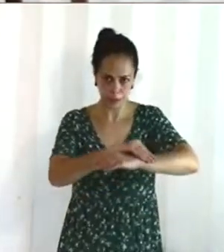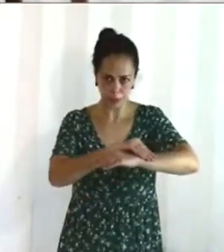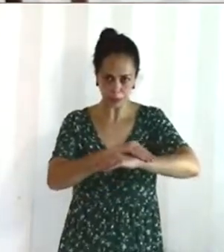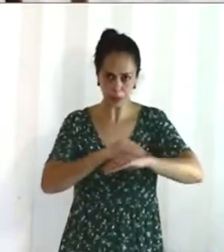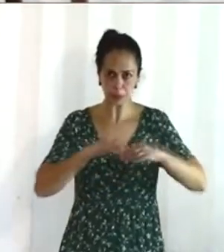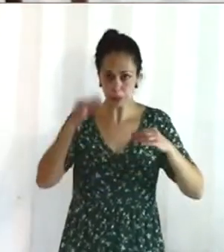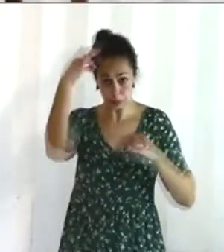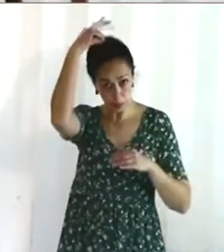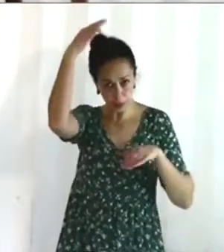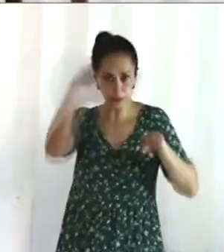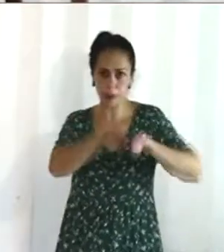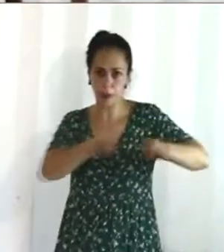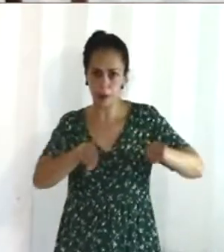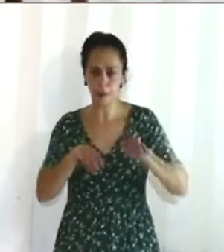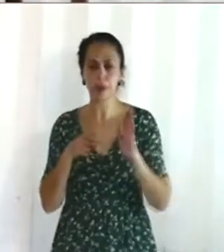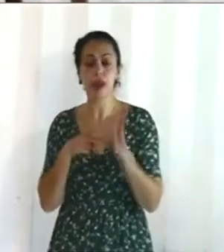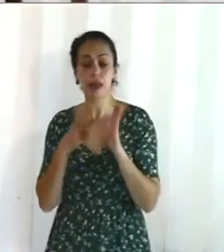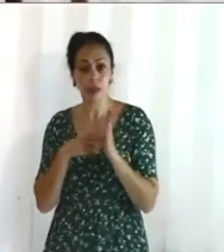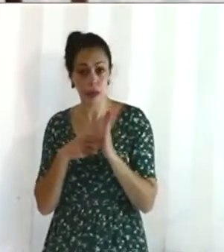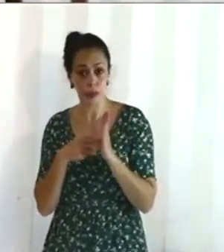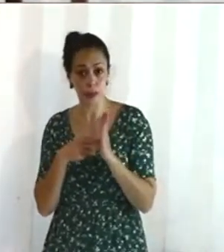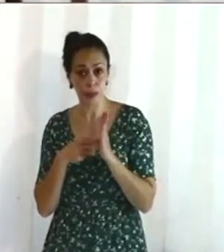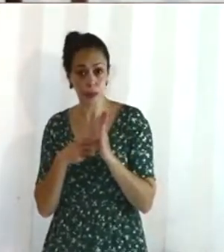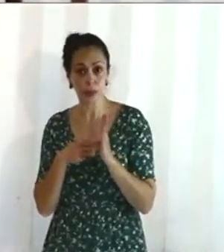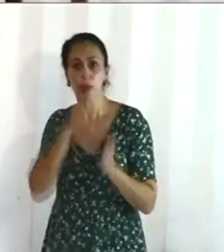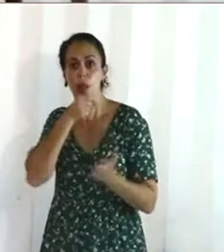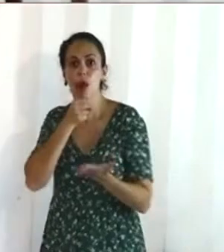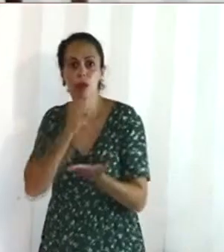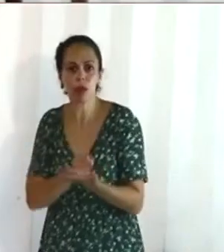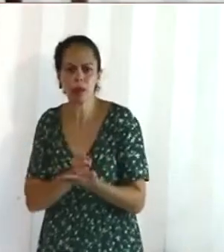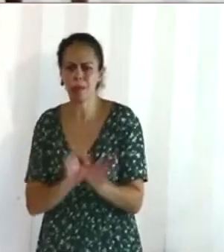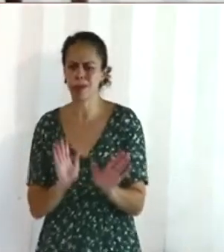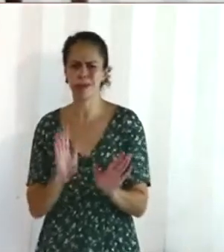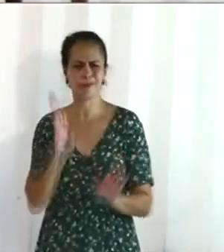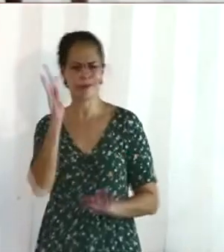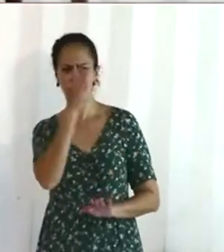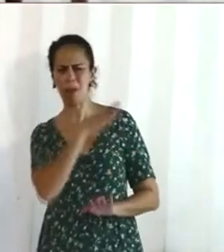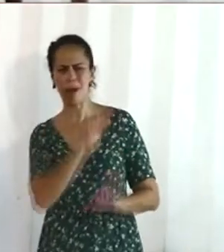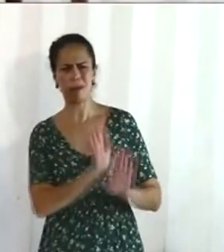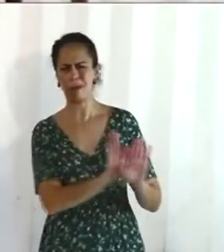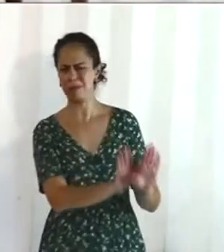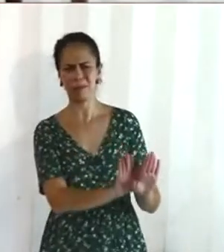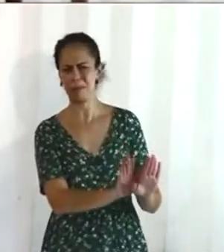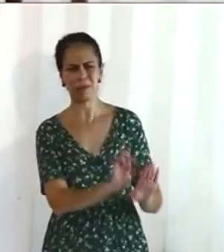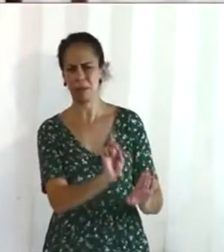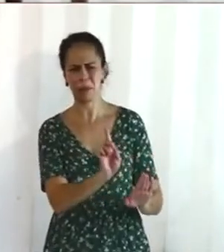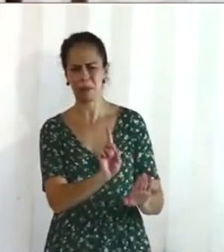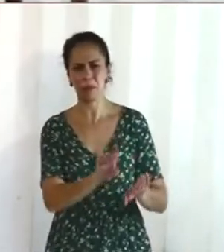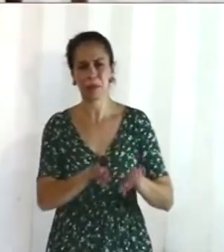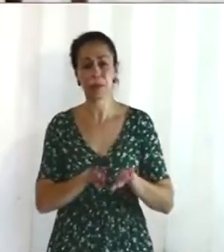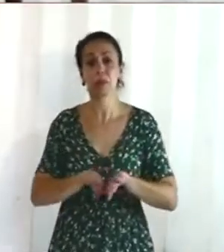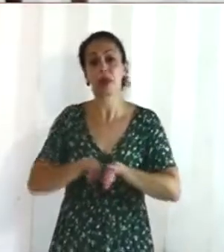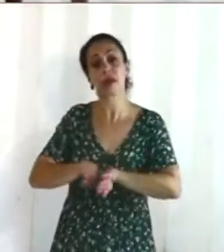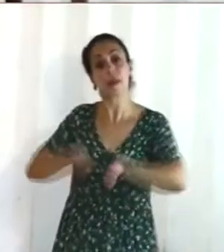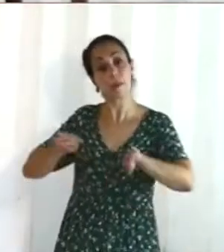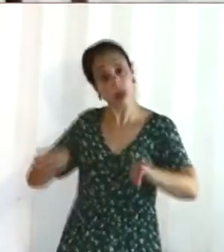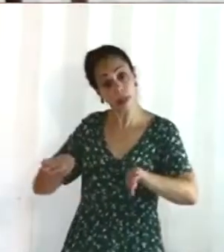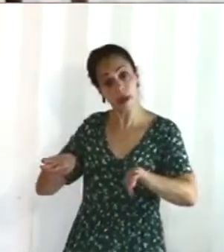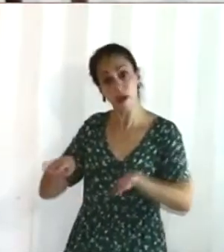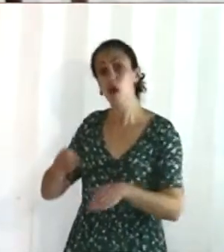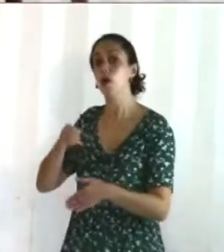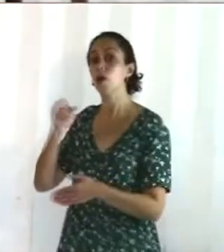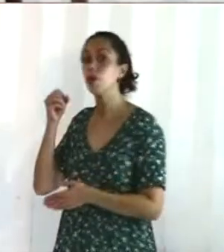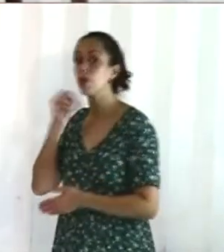todas as citações do Antigo Testamento no Novo Testamento. Então, se eles negavam o Antigo, eles também negavam